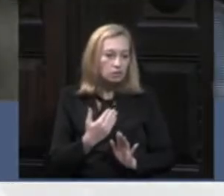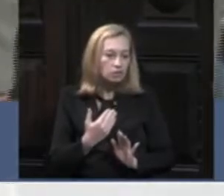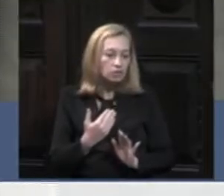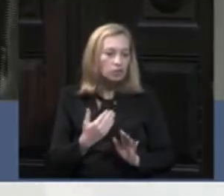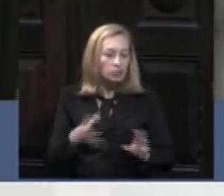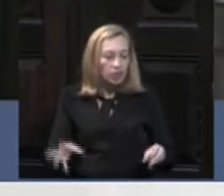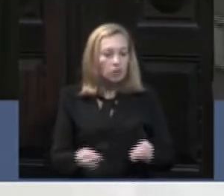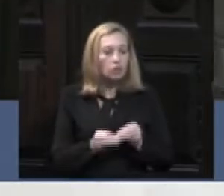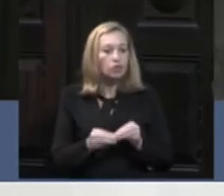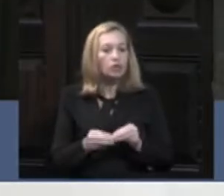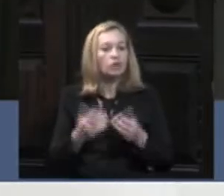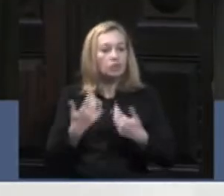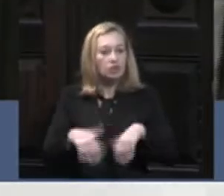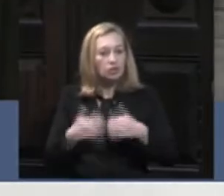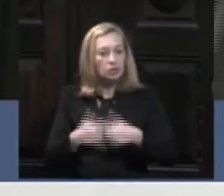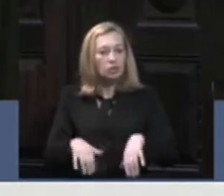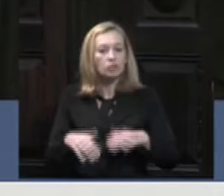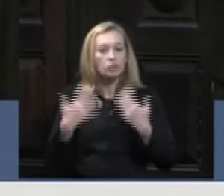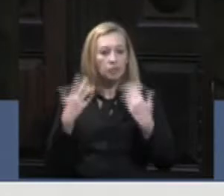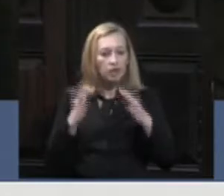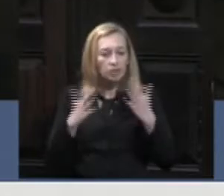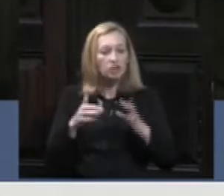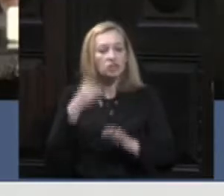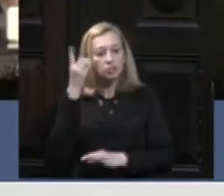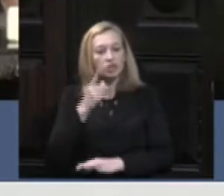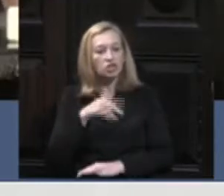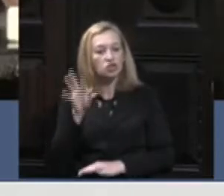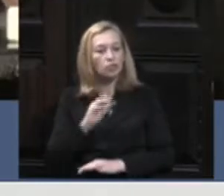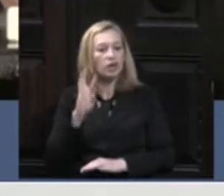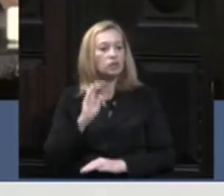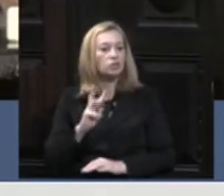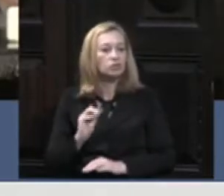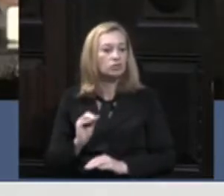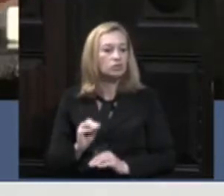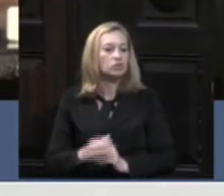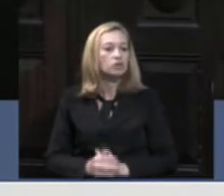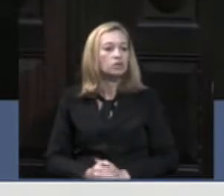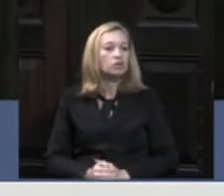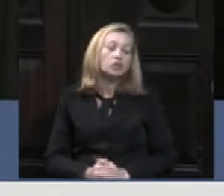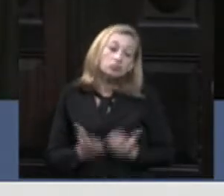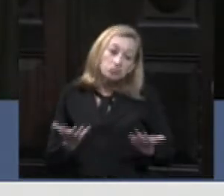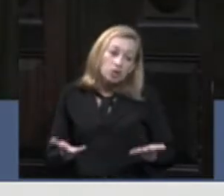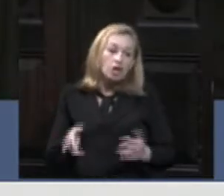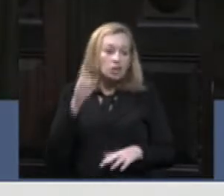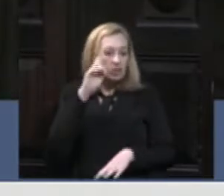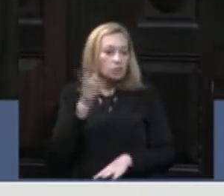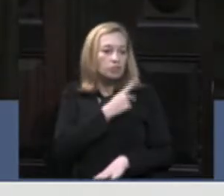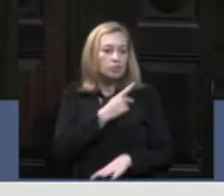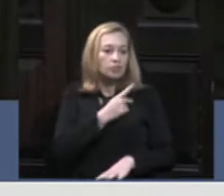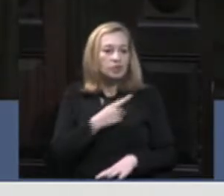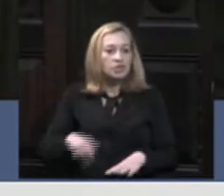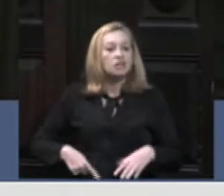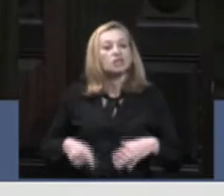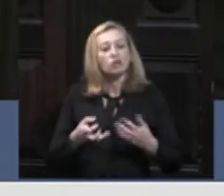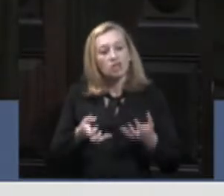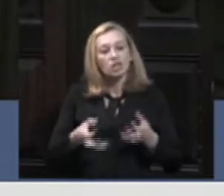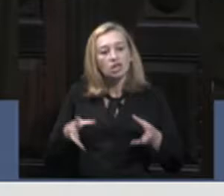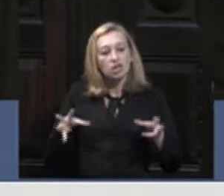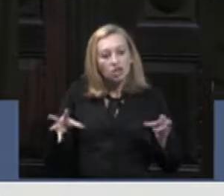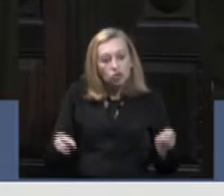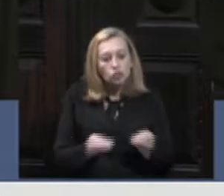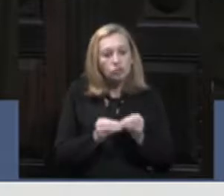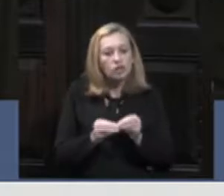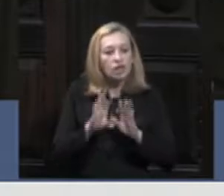está incluso. Parabéns, deputado Gilberto Palmares, pela iniciativa. Senhor presidente, eu teria a melhor boa vontade de aproveitar uma emenda pelas